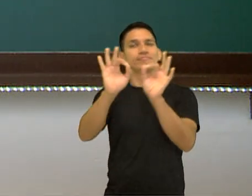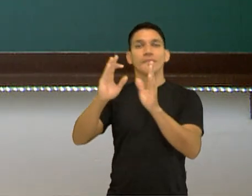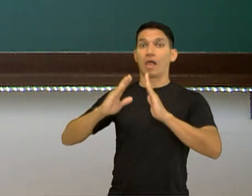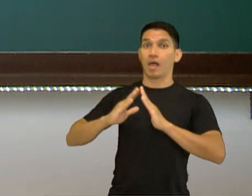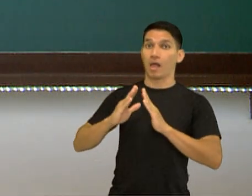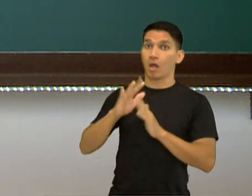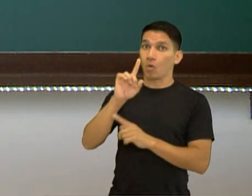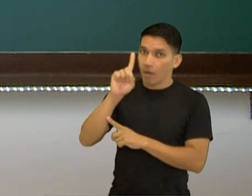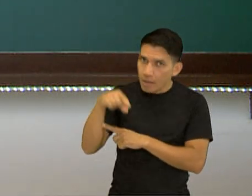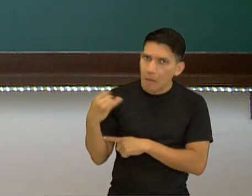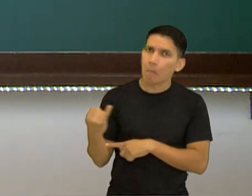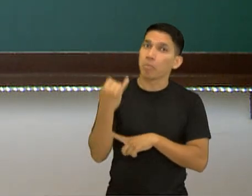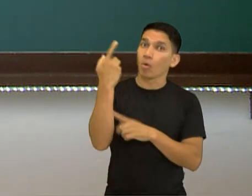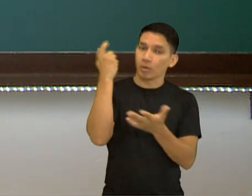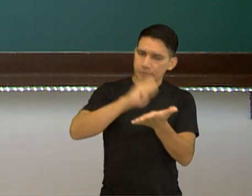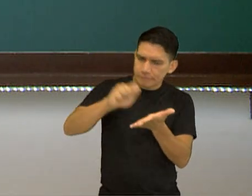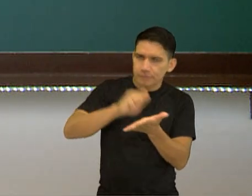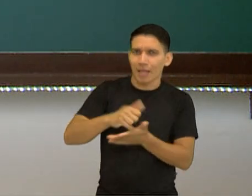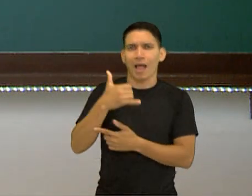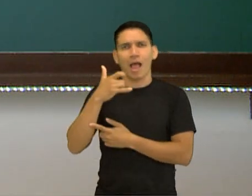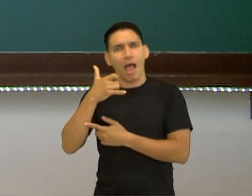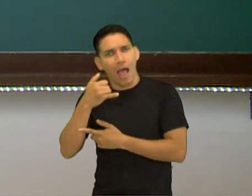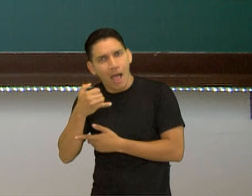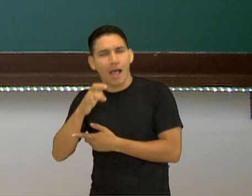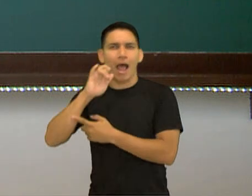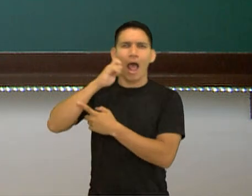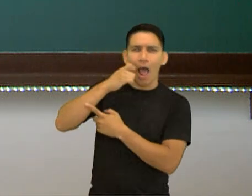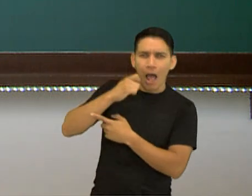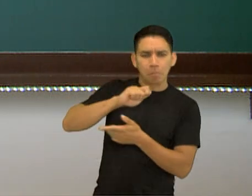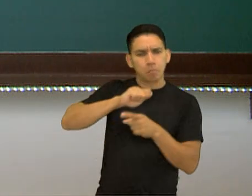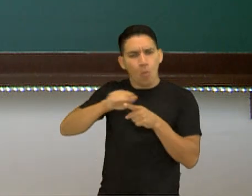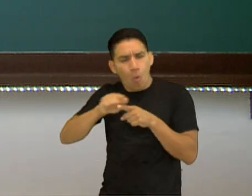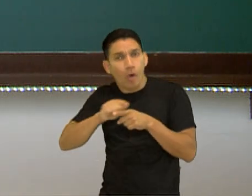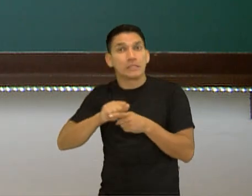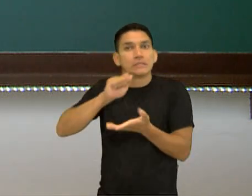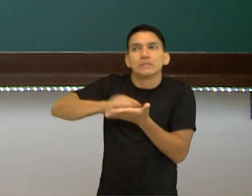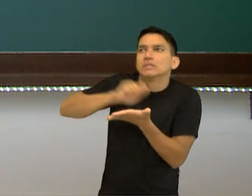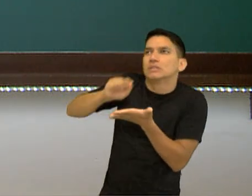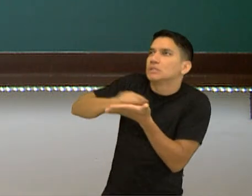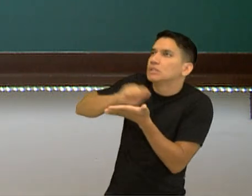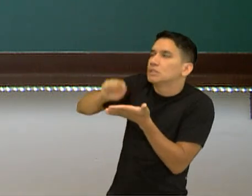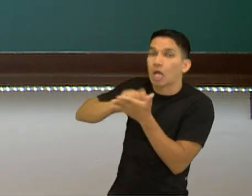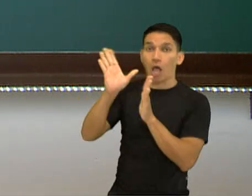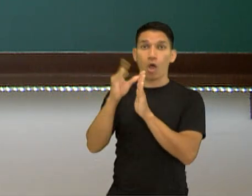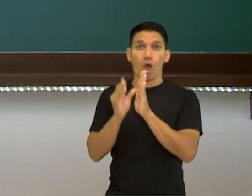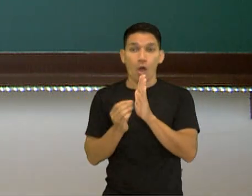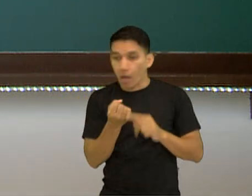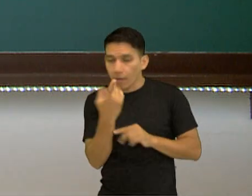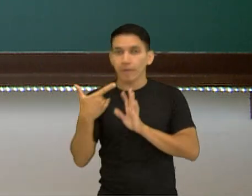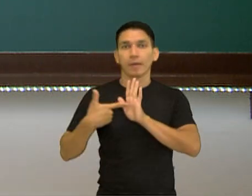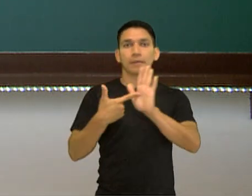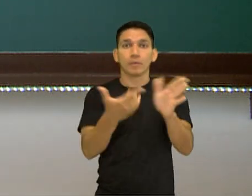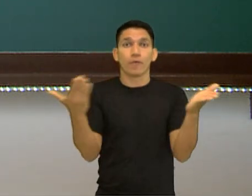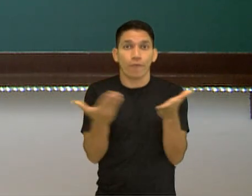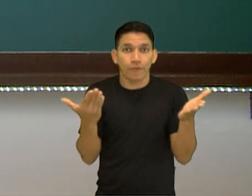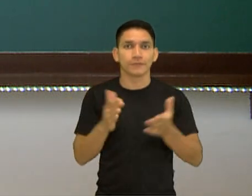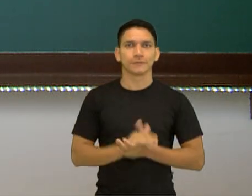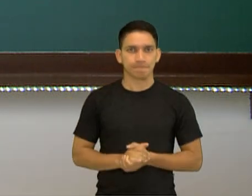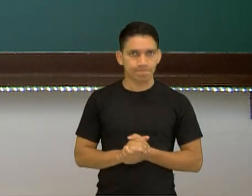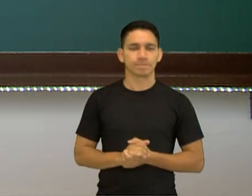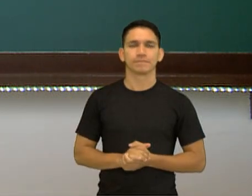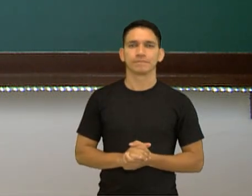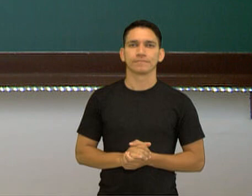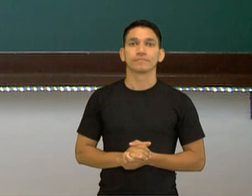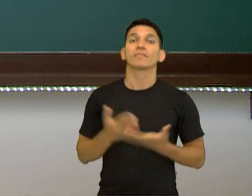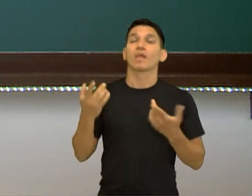é fundamental que você tenha caderno, caneta, lápis e borracha para realizar as anotações dos conteúdos que serão apresentados aqui na aula de hoje.